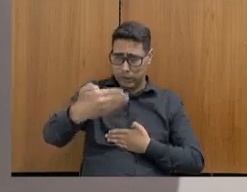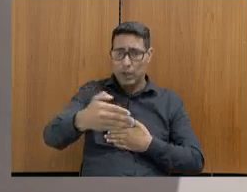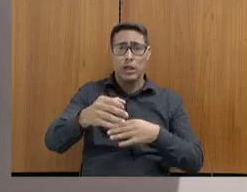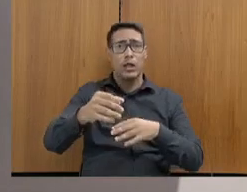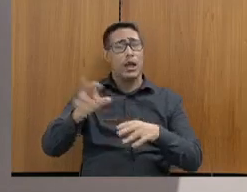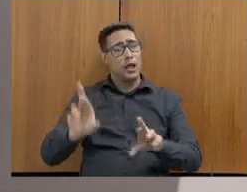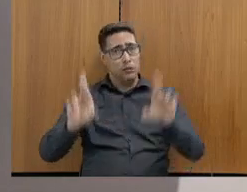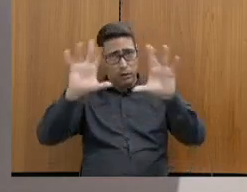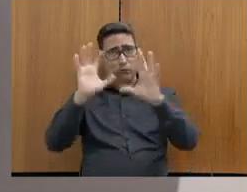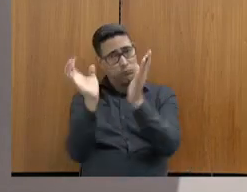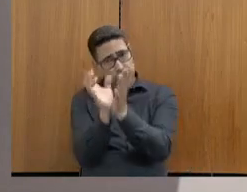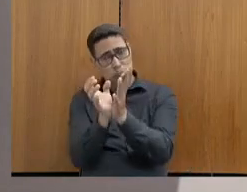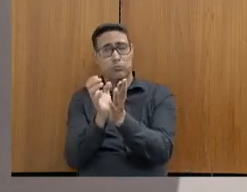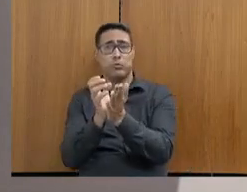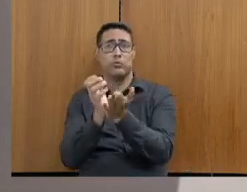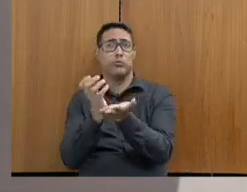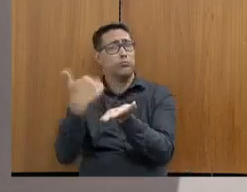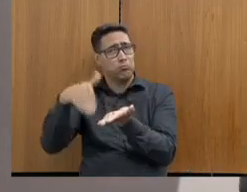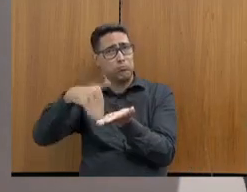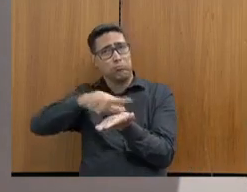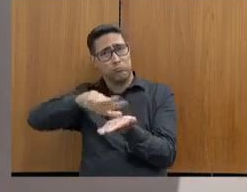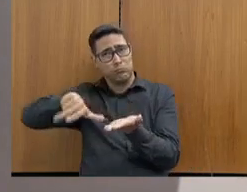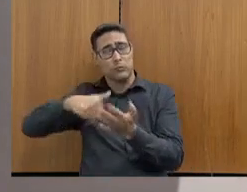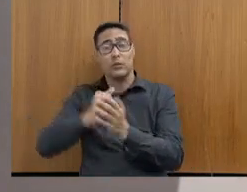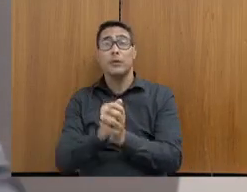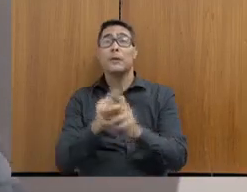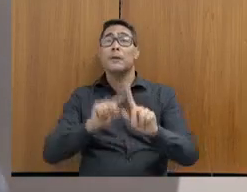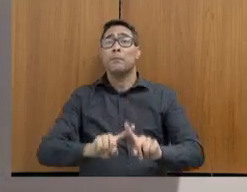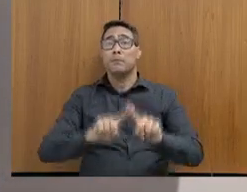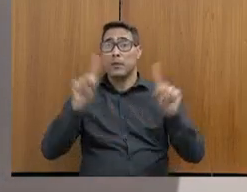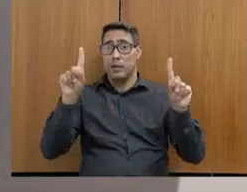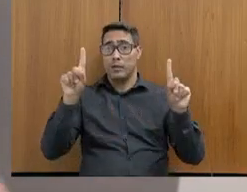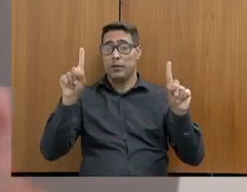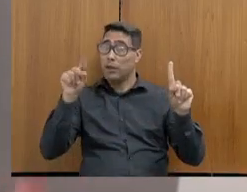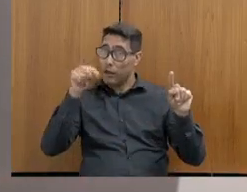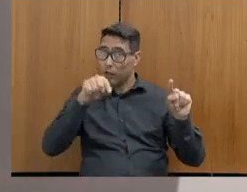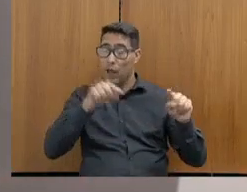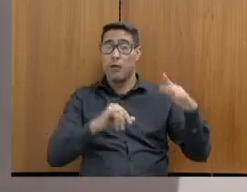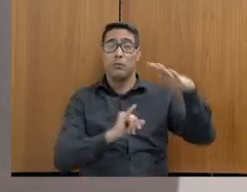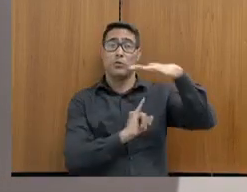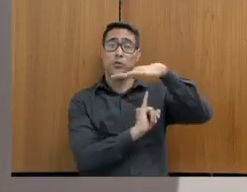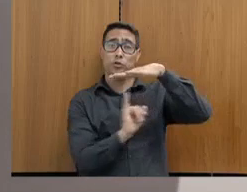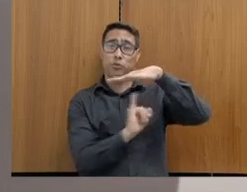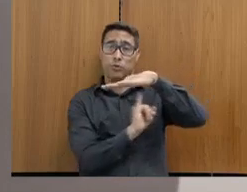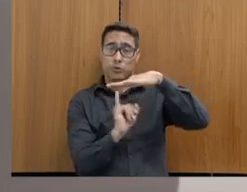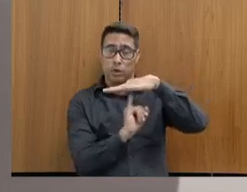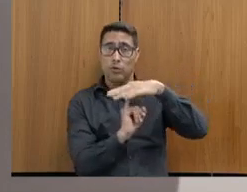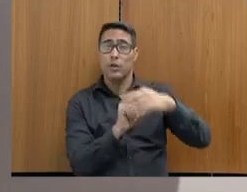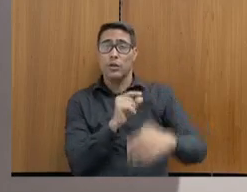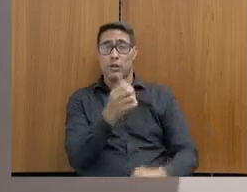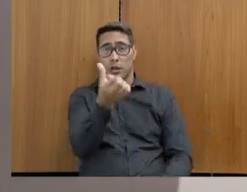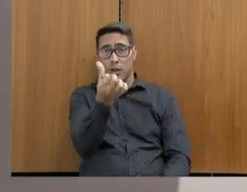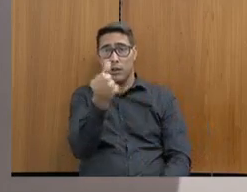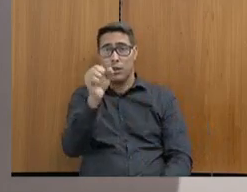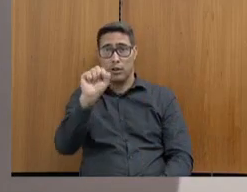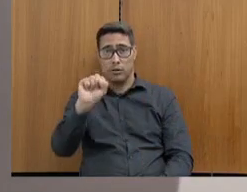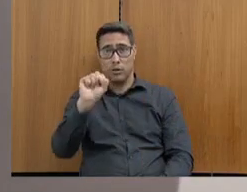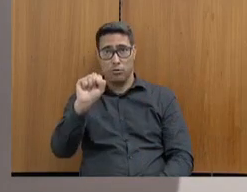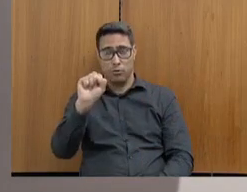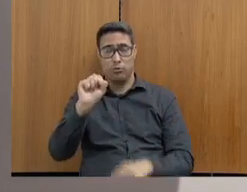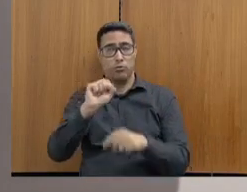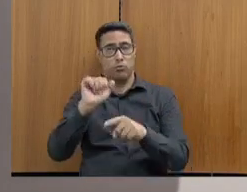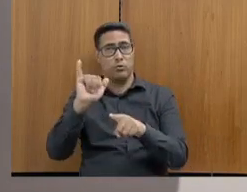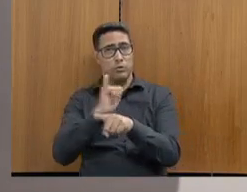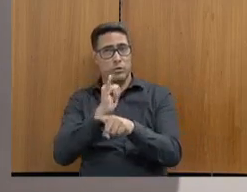e exatamente para que né uma instituição que até então contava com 68 iniciativas estratégicas